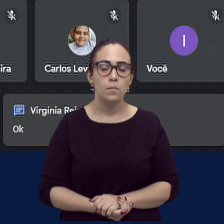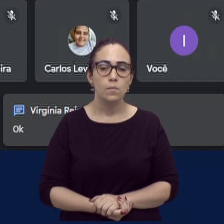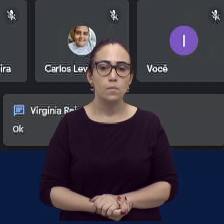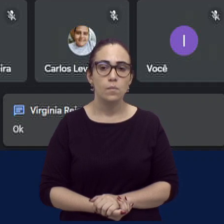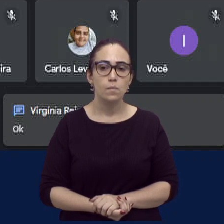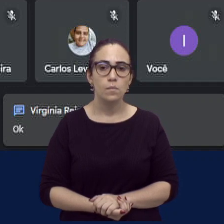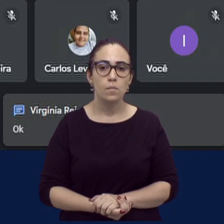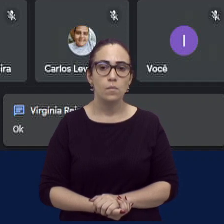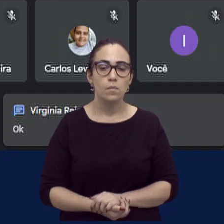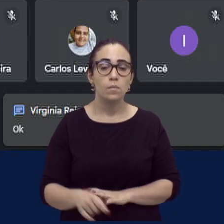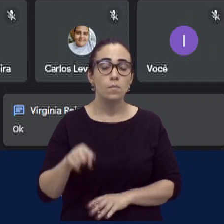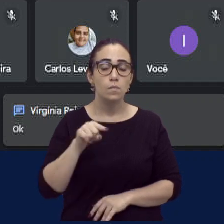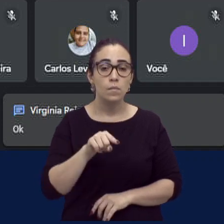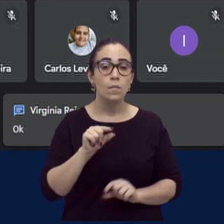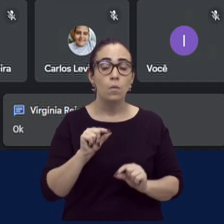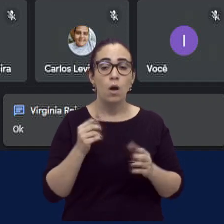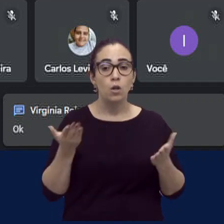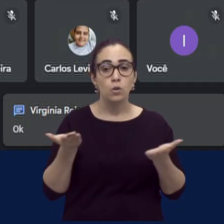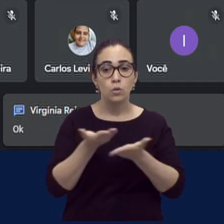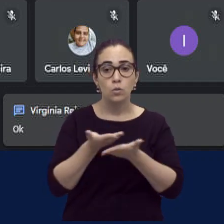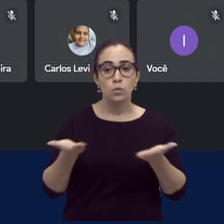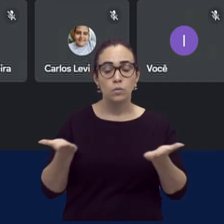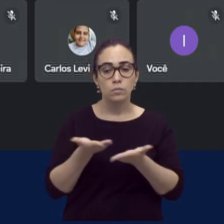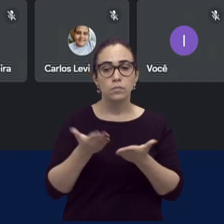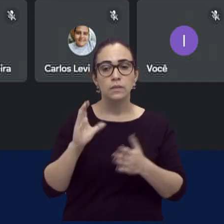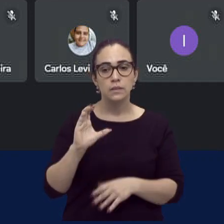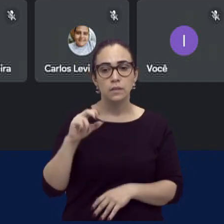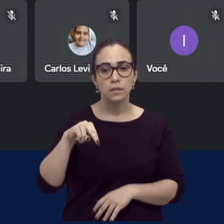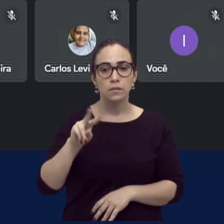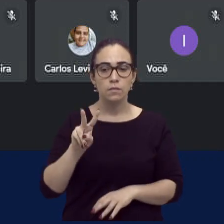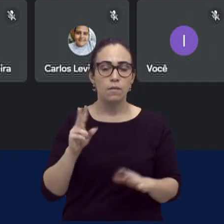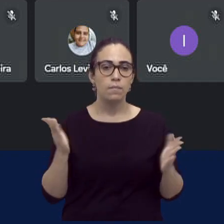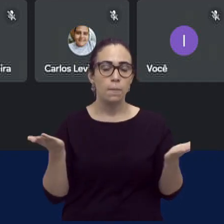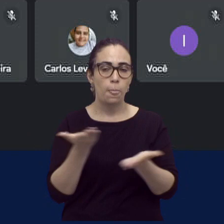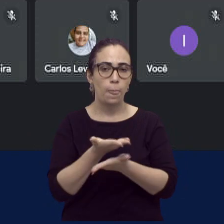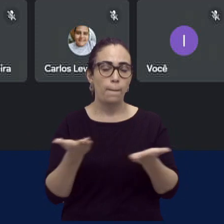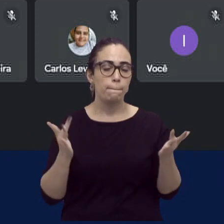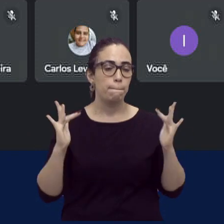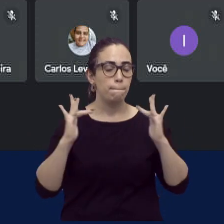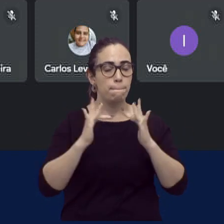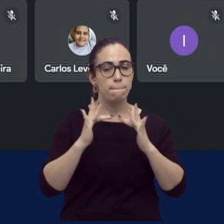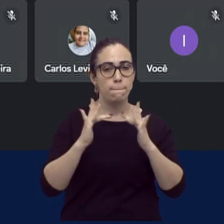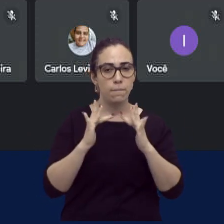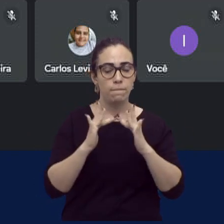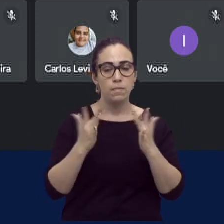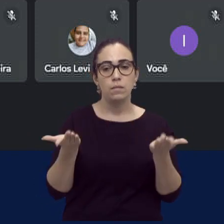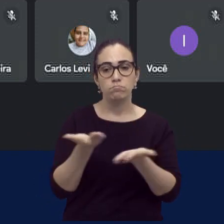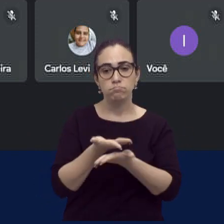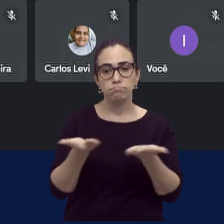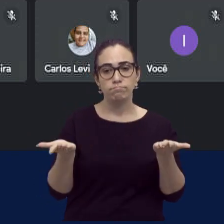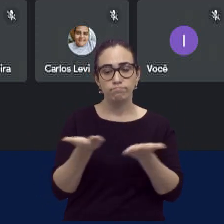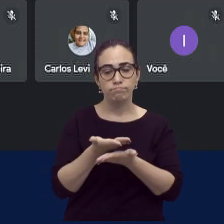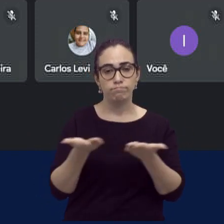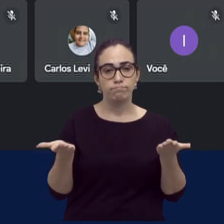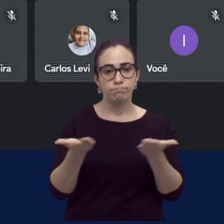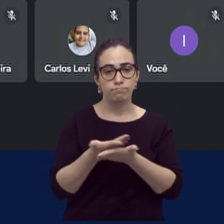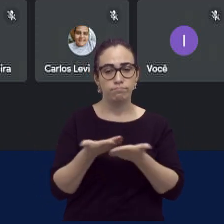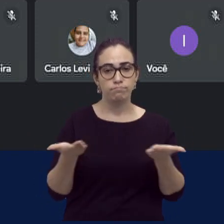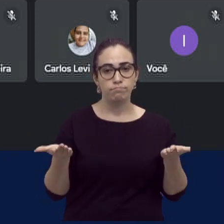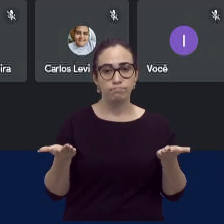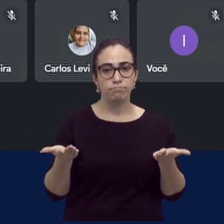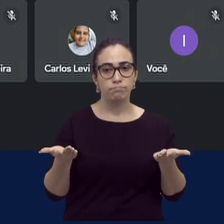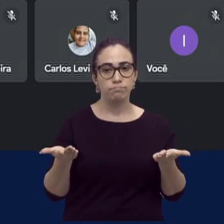Ela é uma troca. A CNV, a essência dela é a conexão. Ela é uma troca onde a